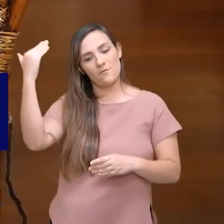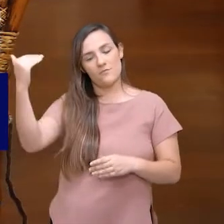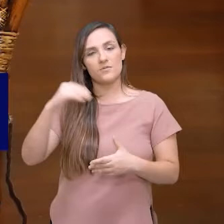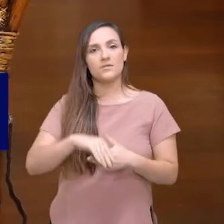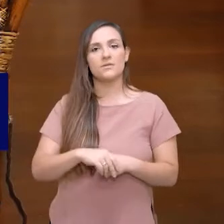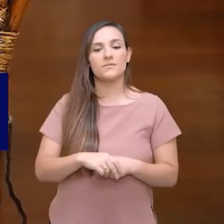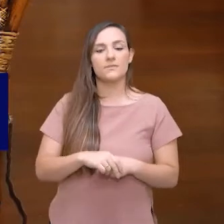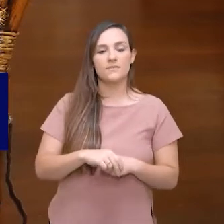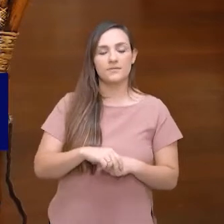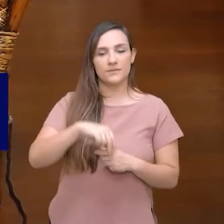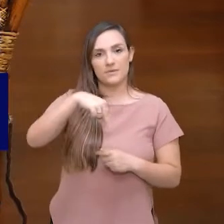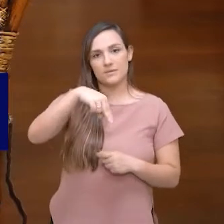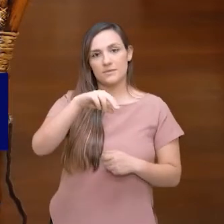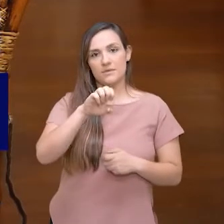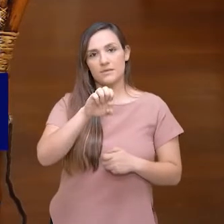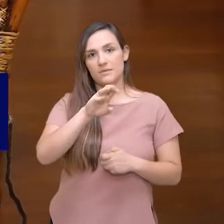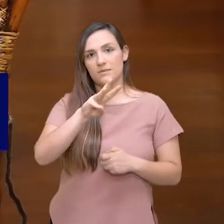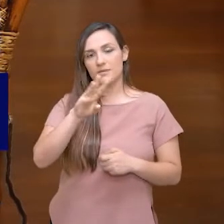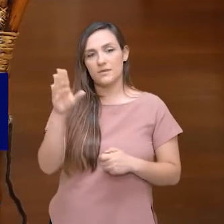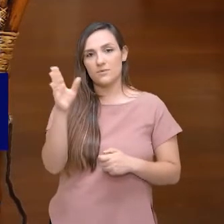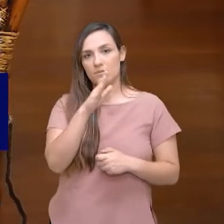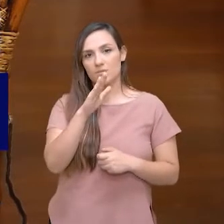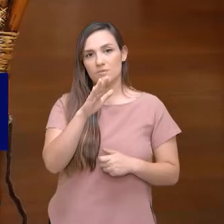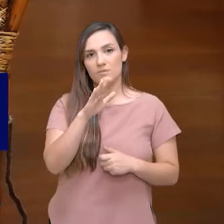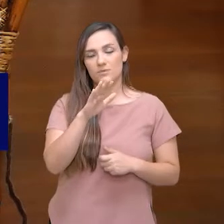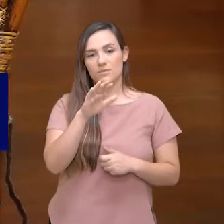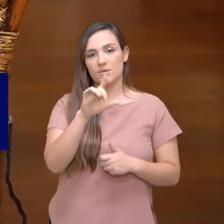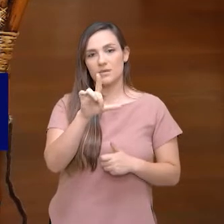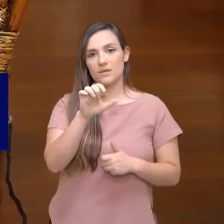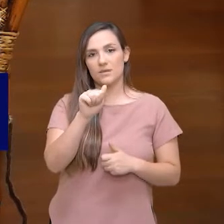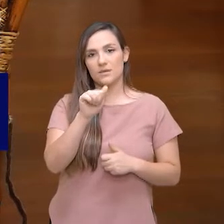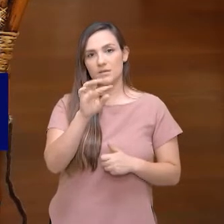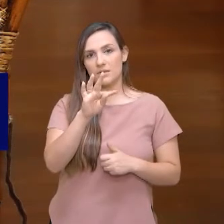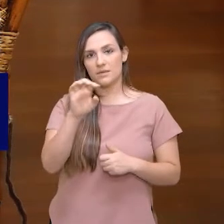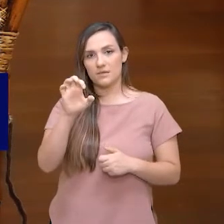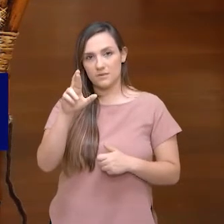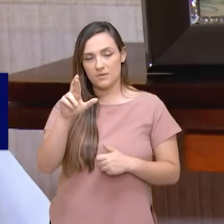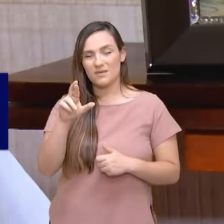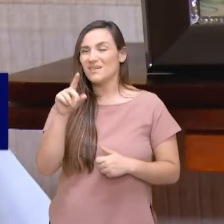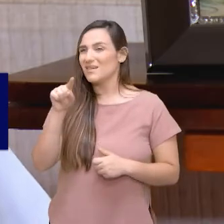né? E depois na sustentação da guerra contra o nazismo.